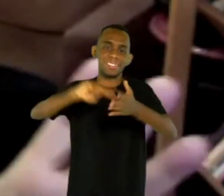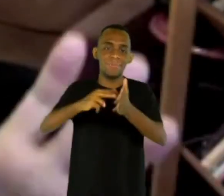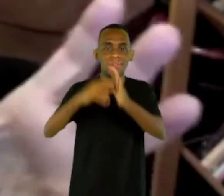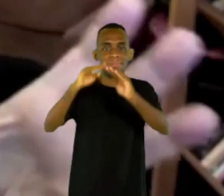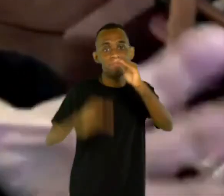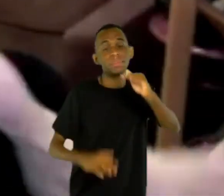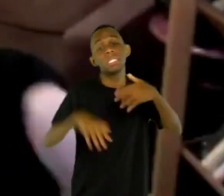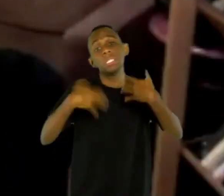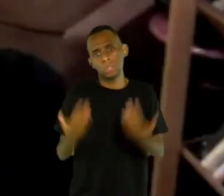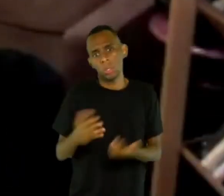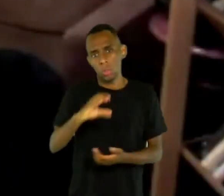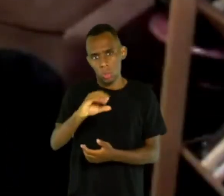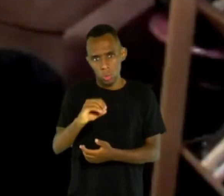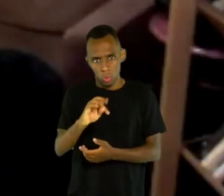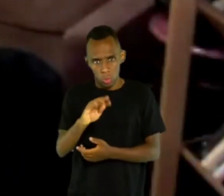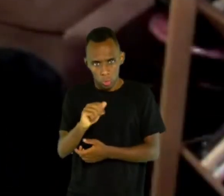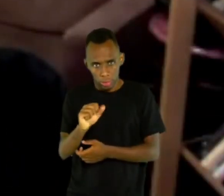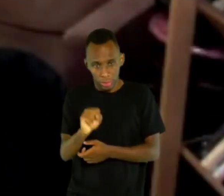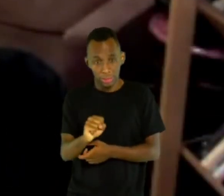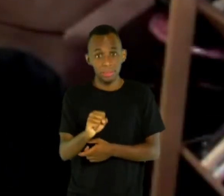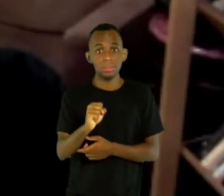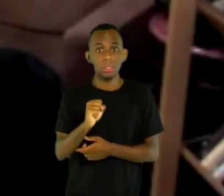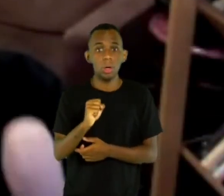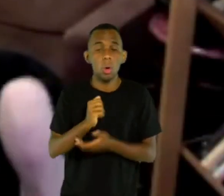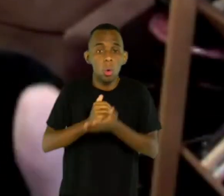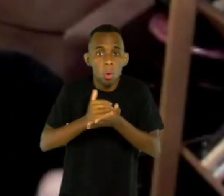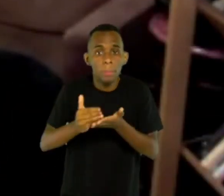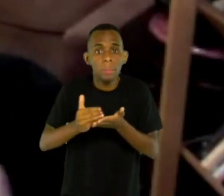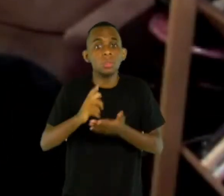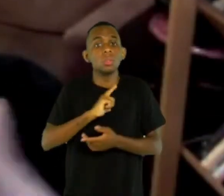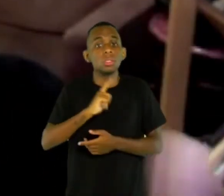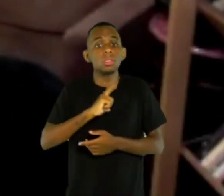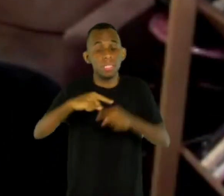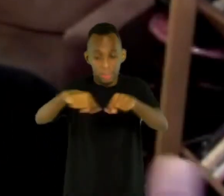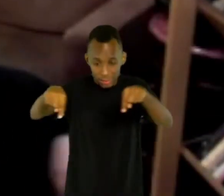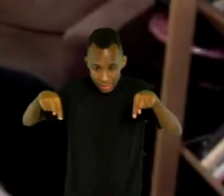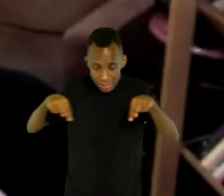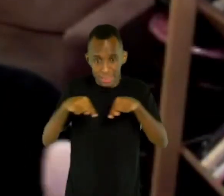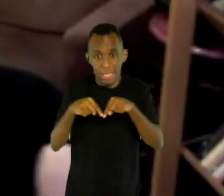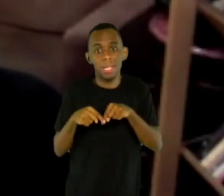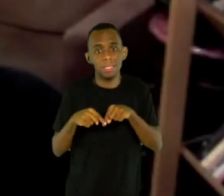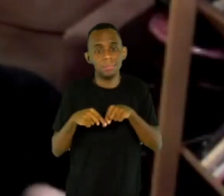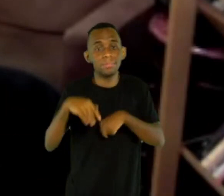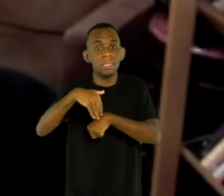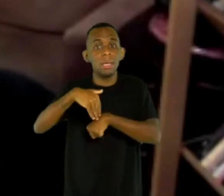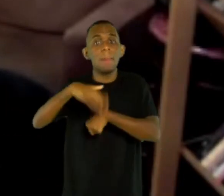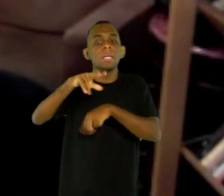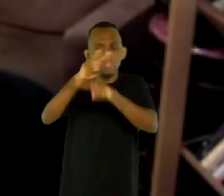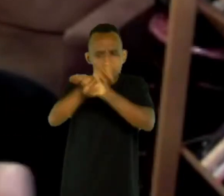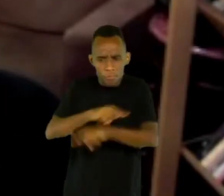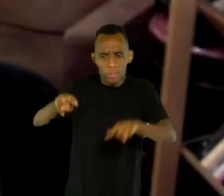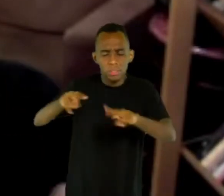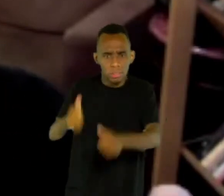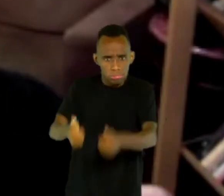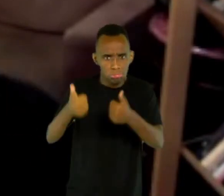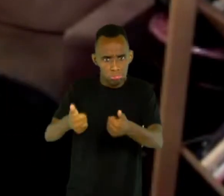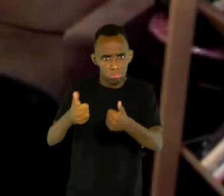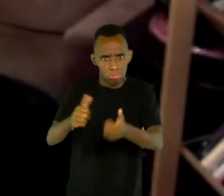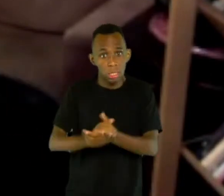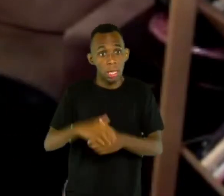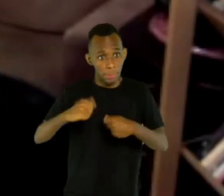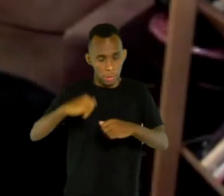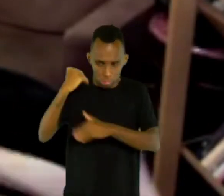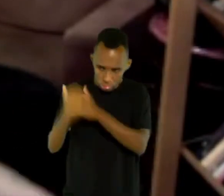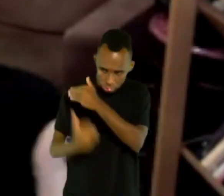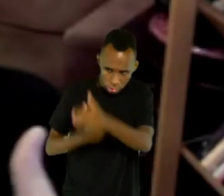cotas, nós passamos a ter salas, de fato, mais mistas. Ainda precisamos de avançar, mas avançou